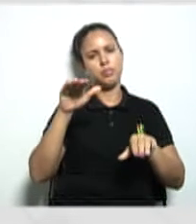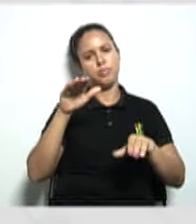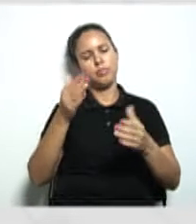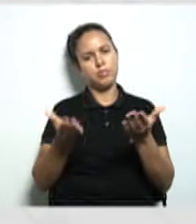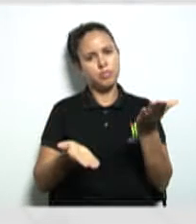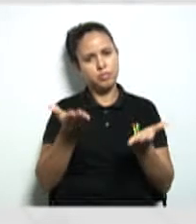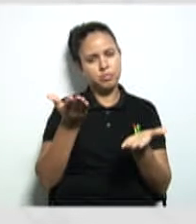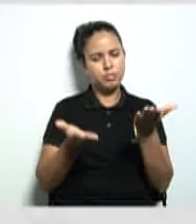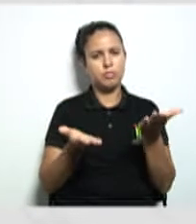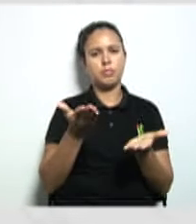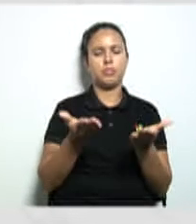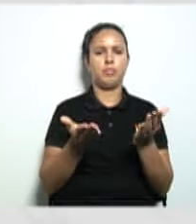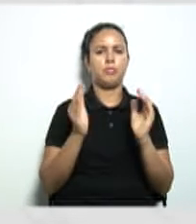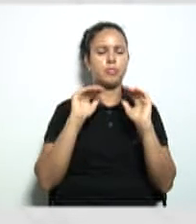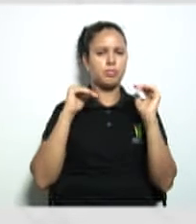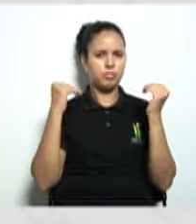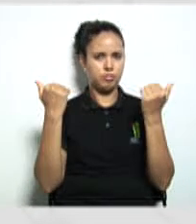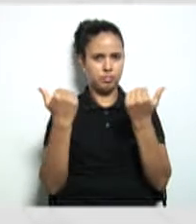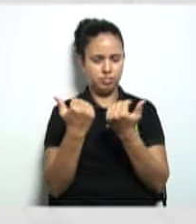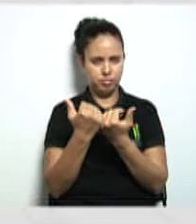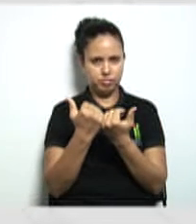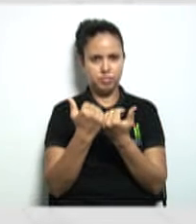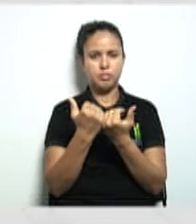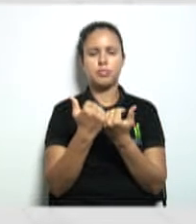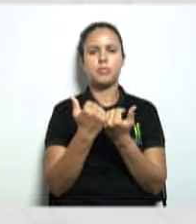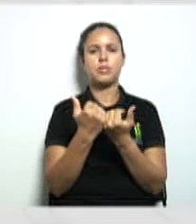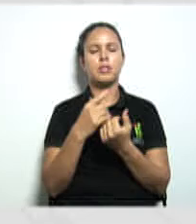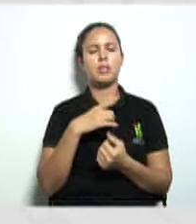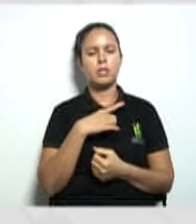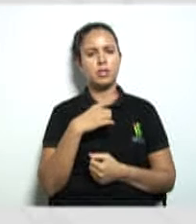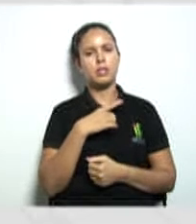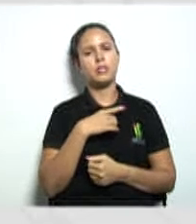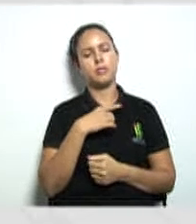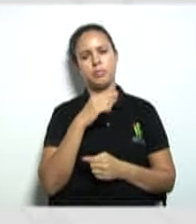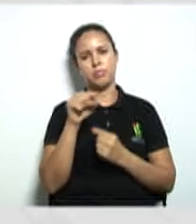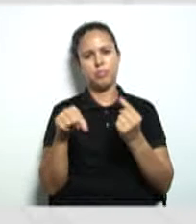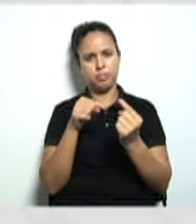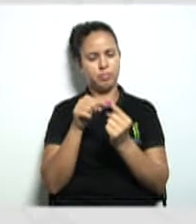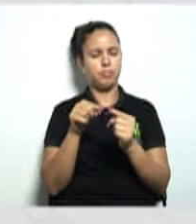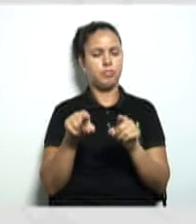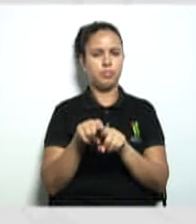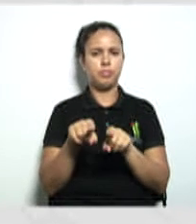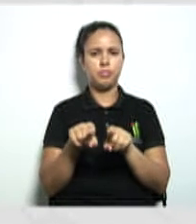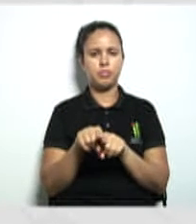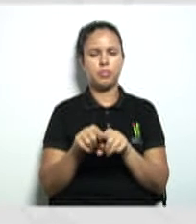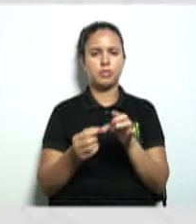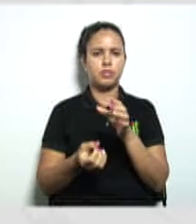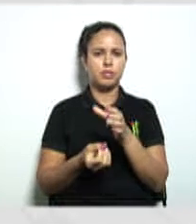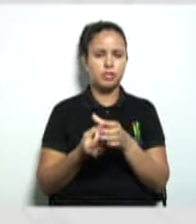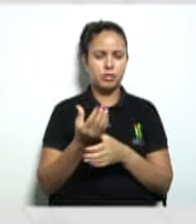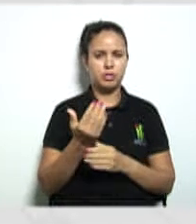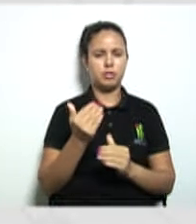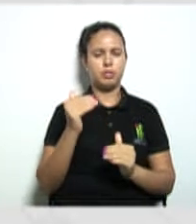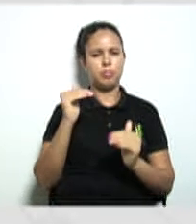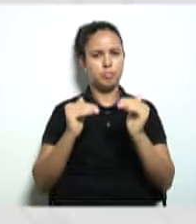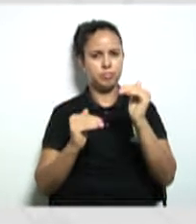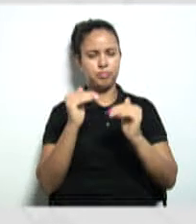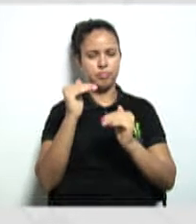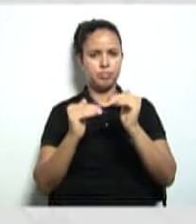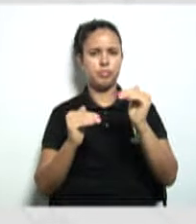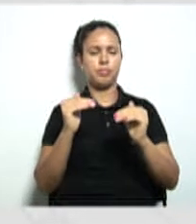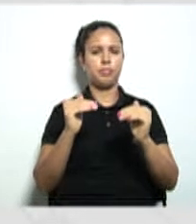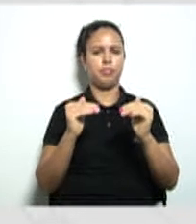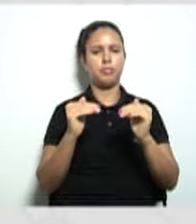suas comunidades. Então, elas têm essa finalidade também, né? De criar essa sustentabilidade para a